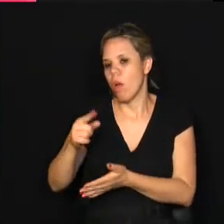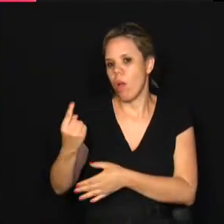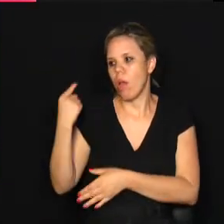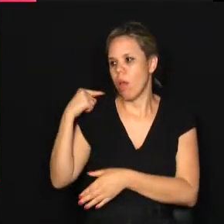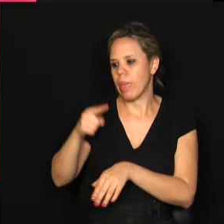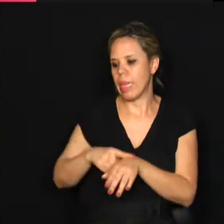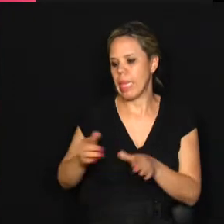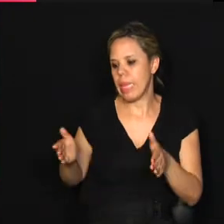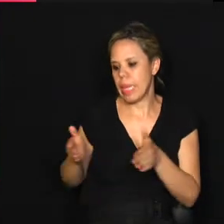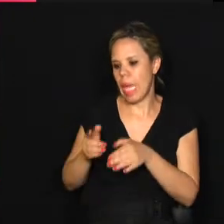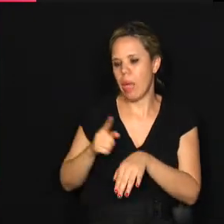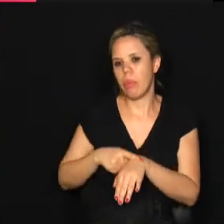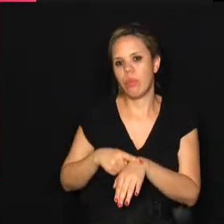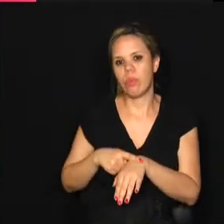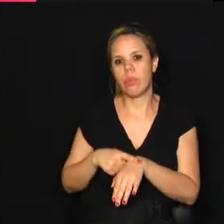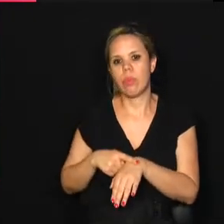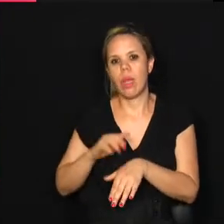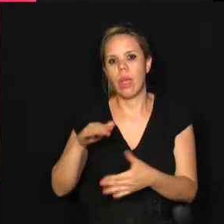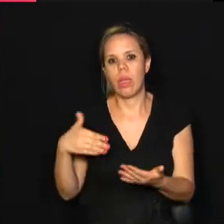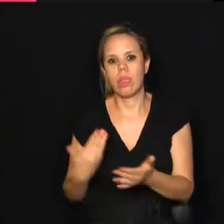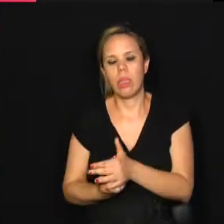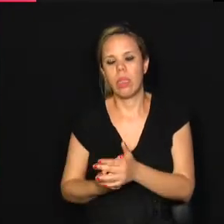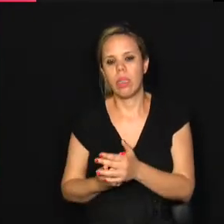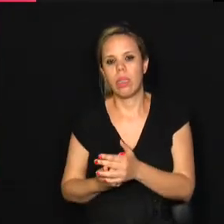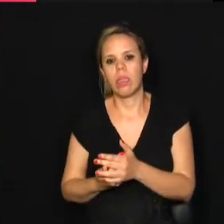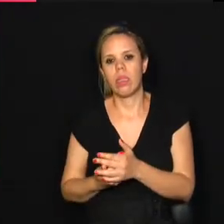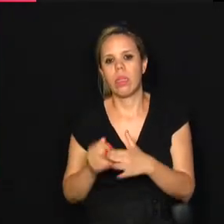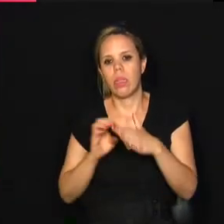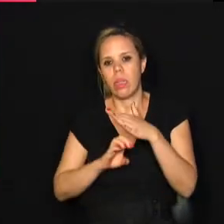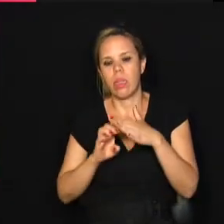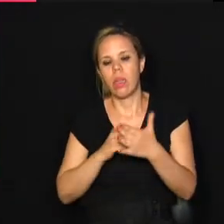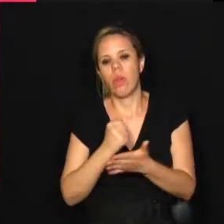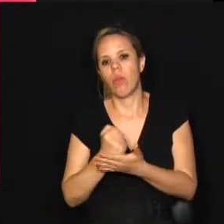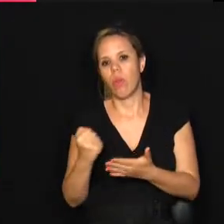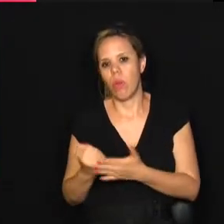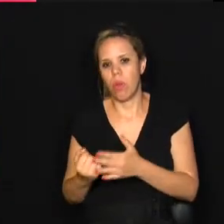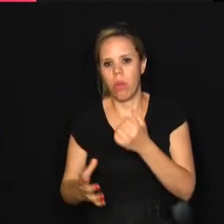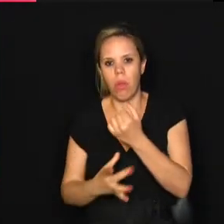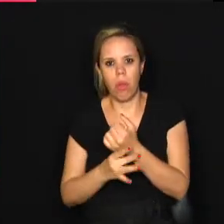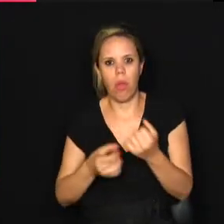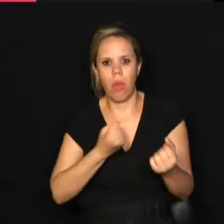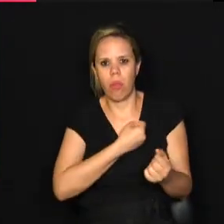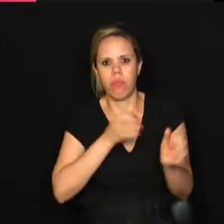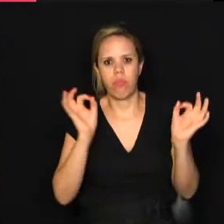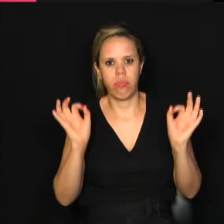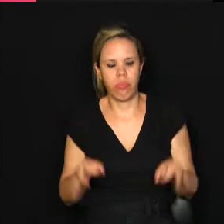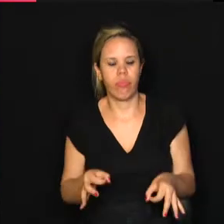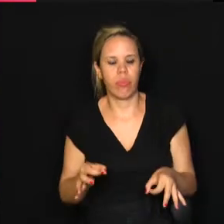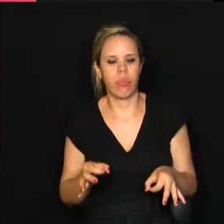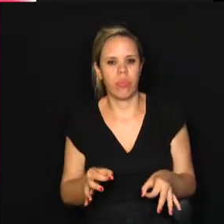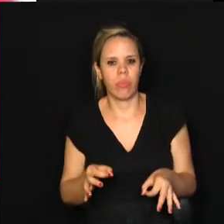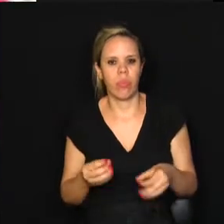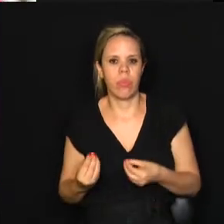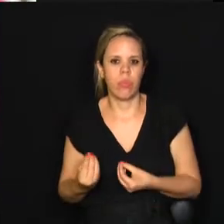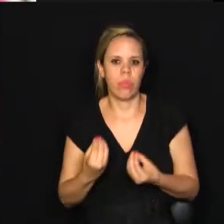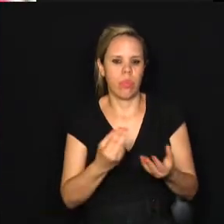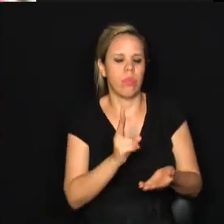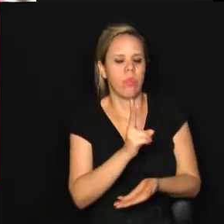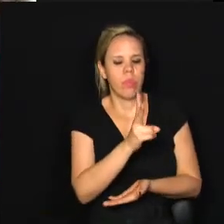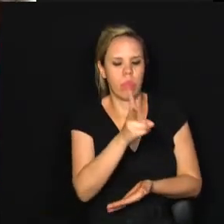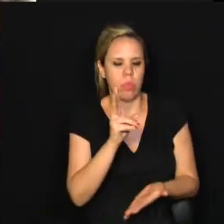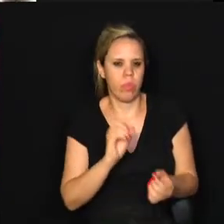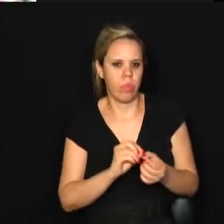período de tempo, até que os Correios contratassem escolta armada em número suficiente para que a entrega continuasse sendo